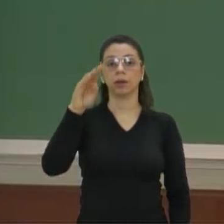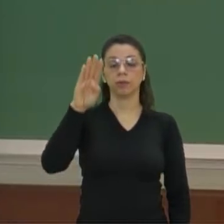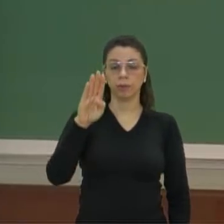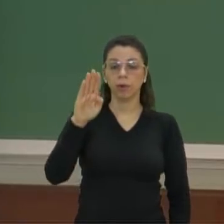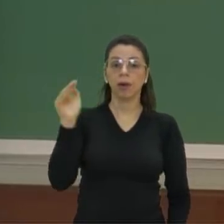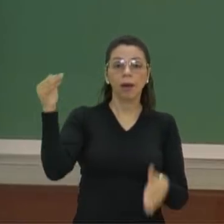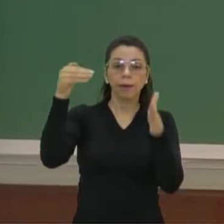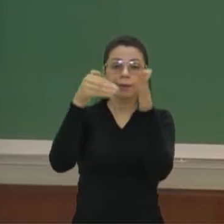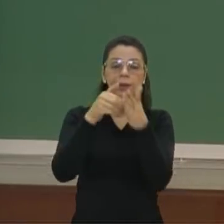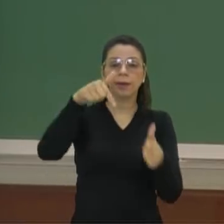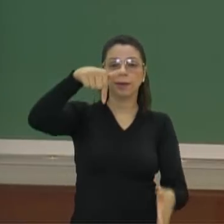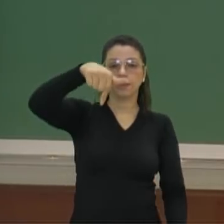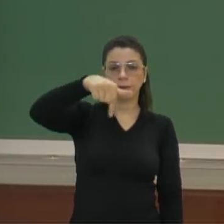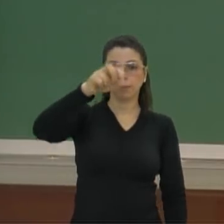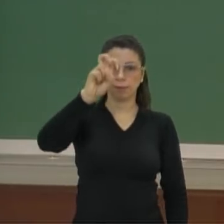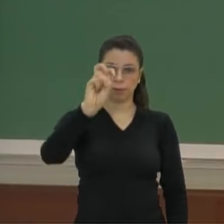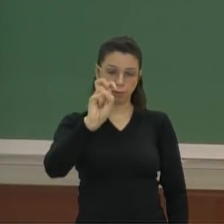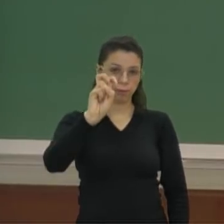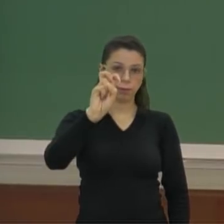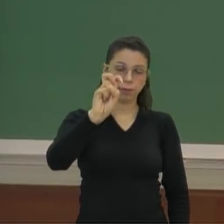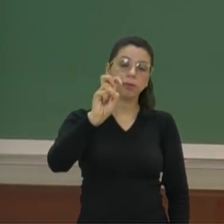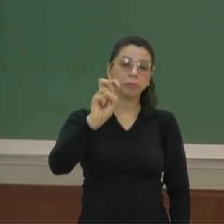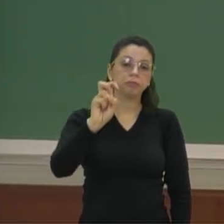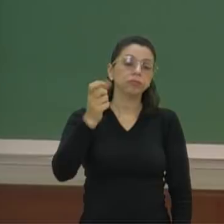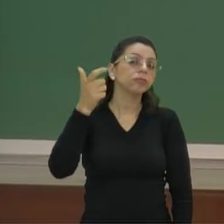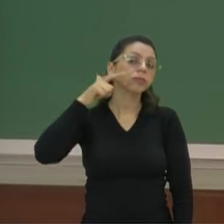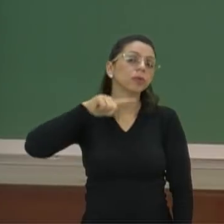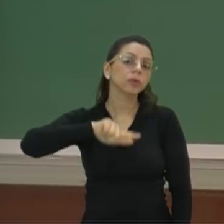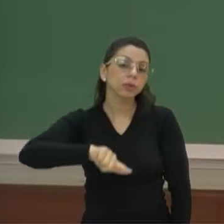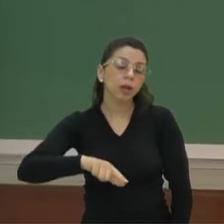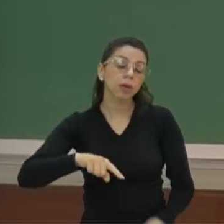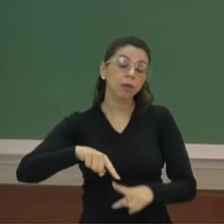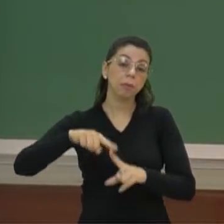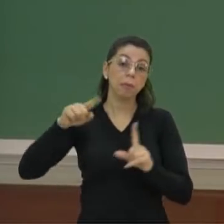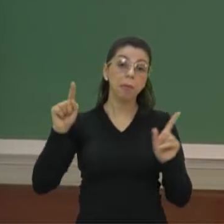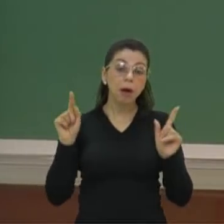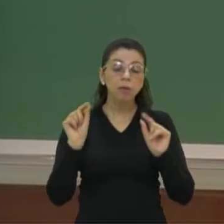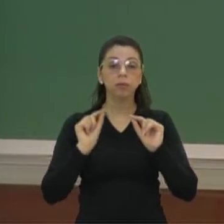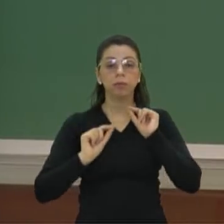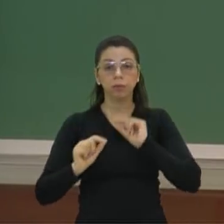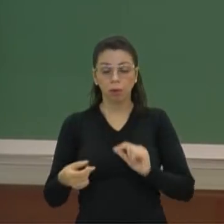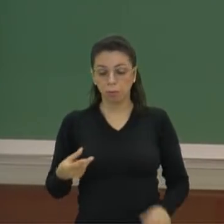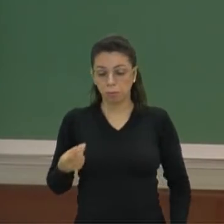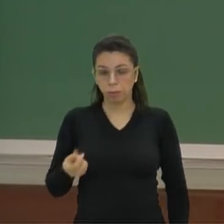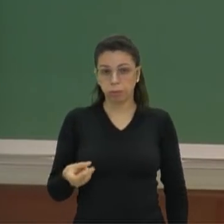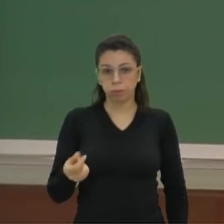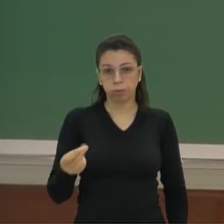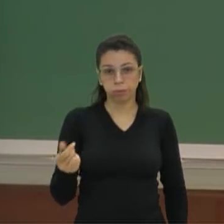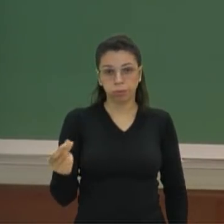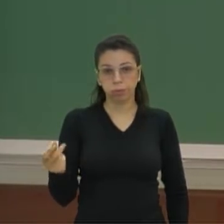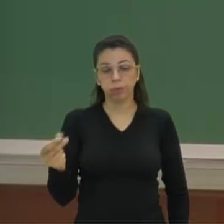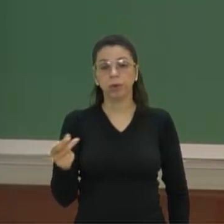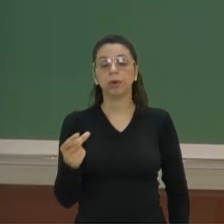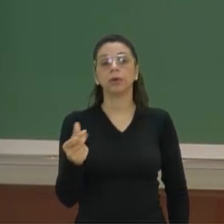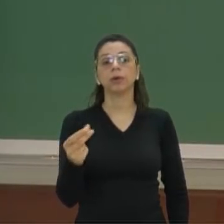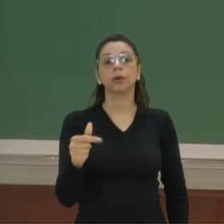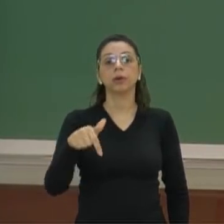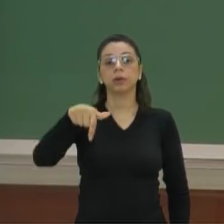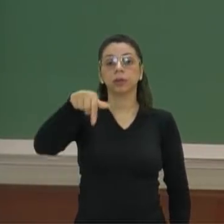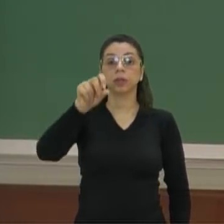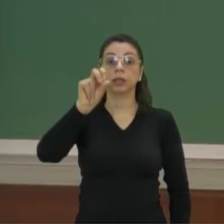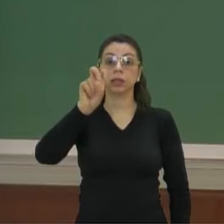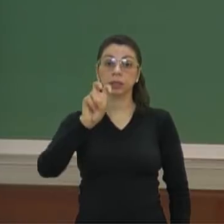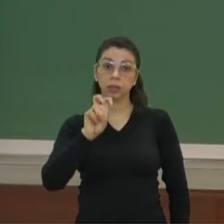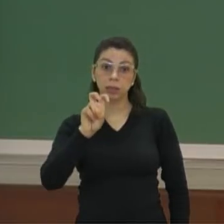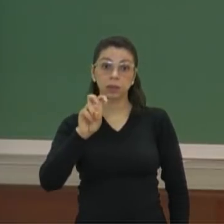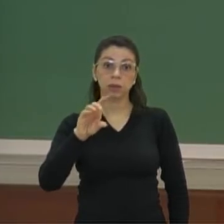a gente aguenta, não é ruim para a gente. Mas uma longa exposição, 75 decibéis, é muito alto.